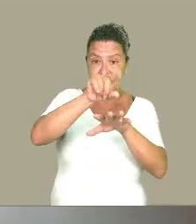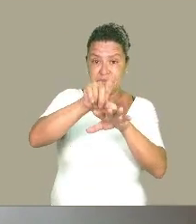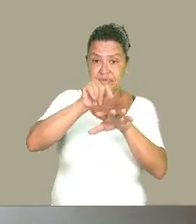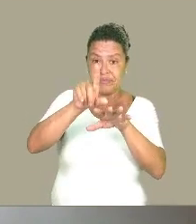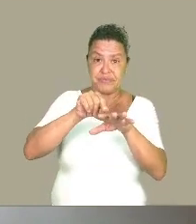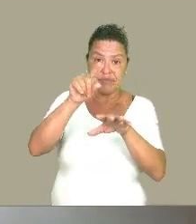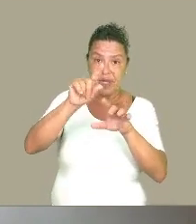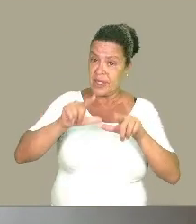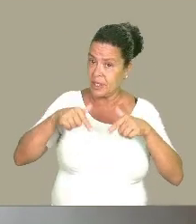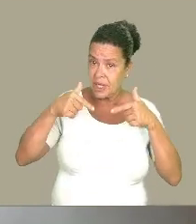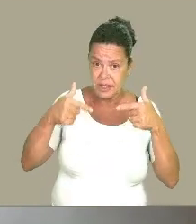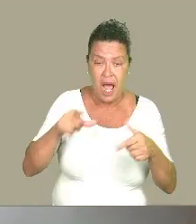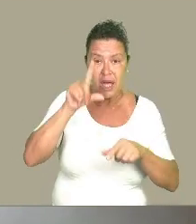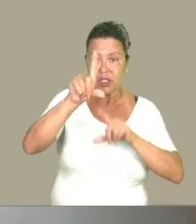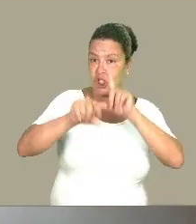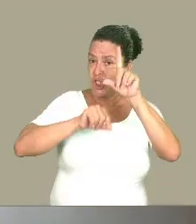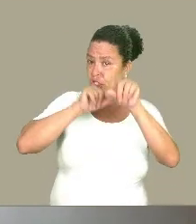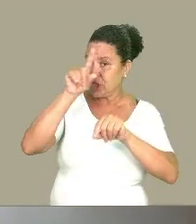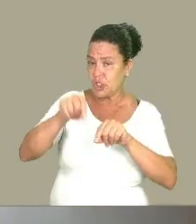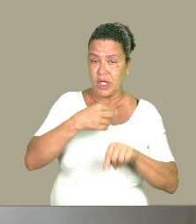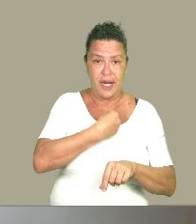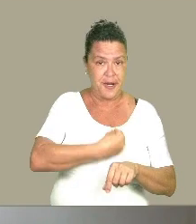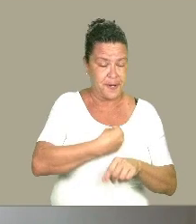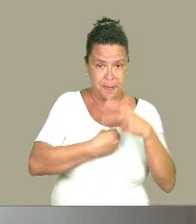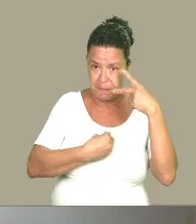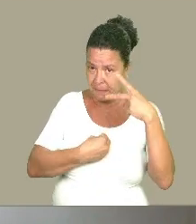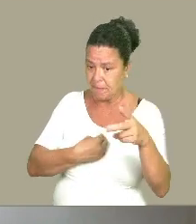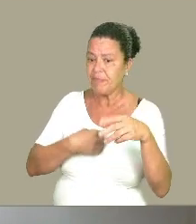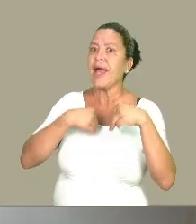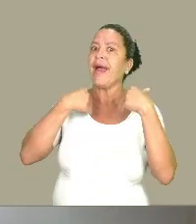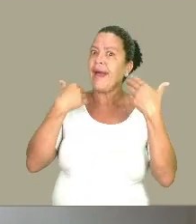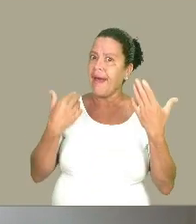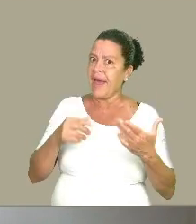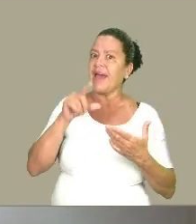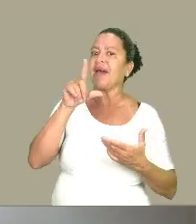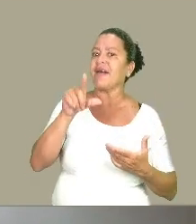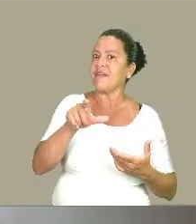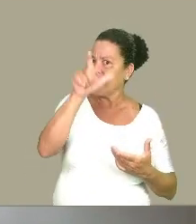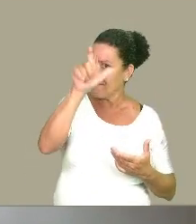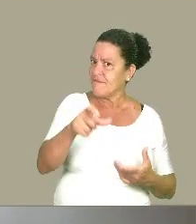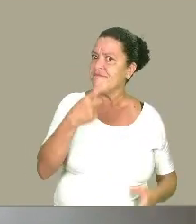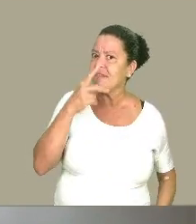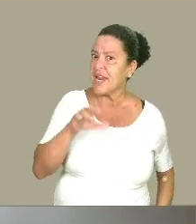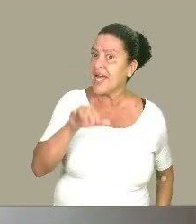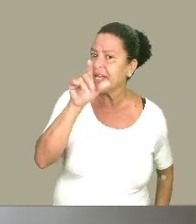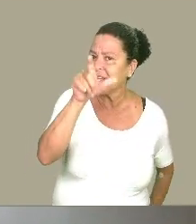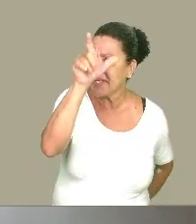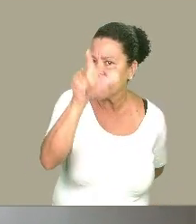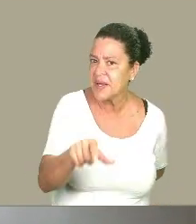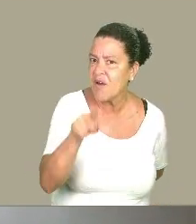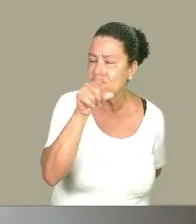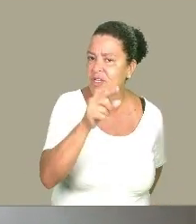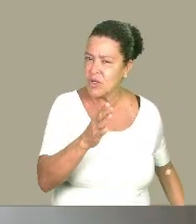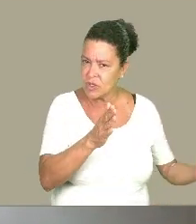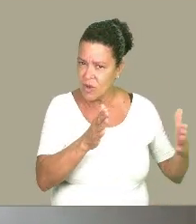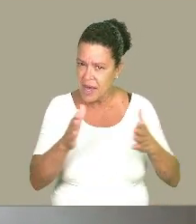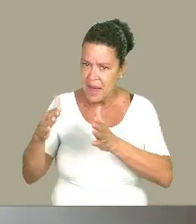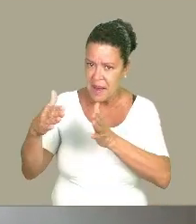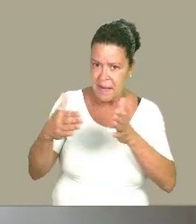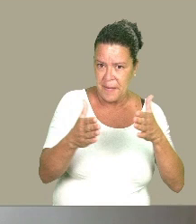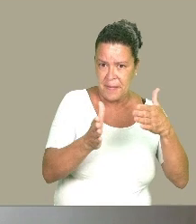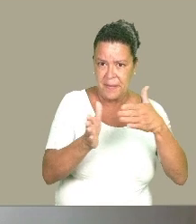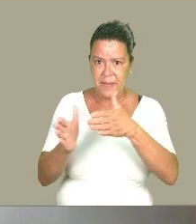as escolhas que nós vamos tomar ao longo da vida é que vão definir o nosso caminho. E esse planejamento,